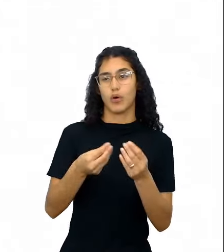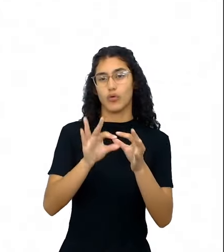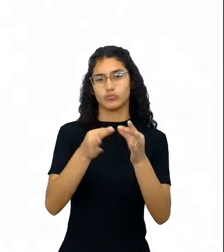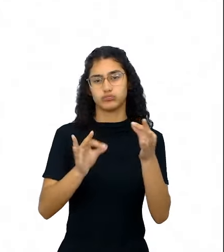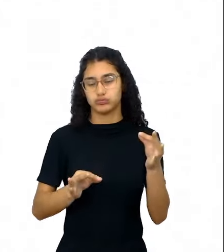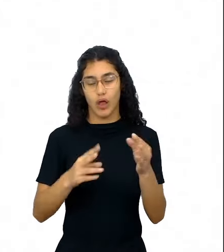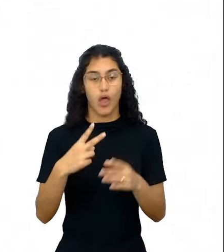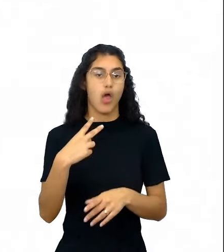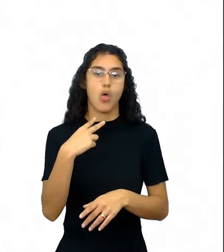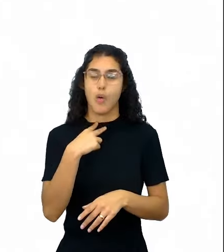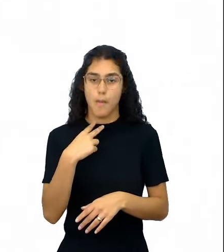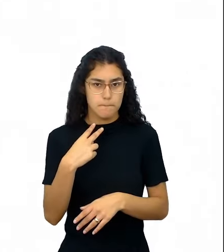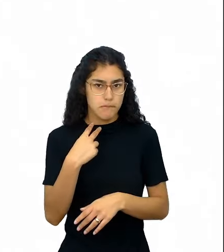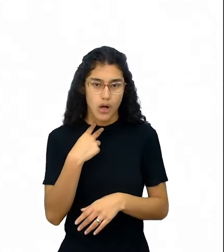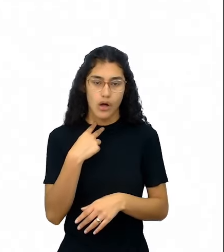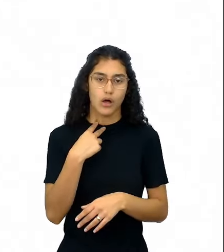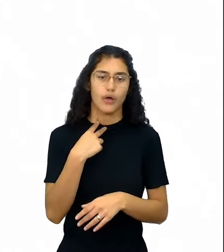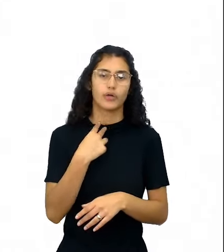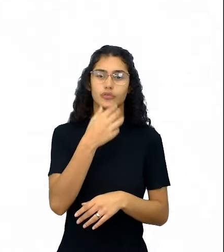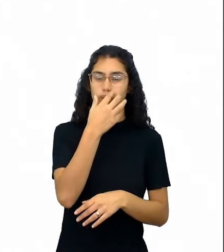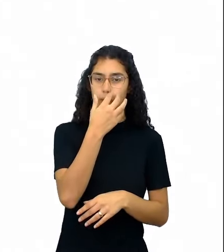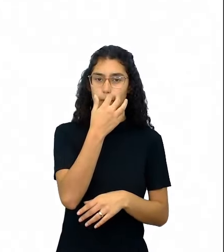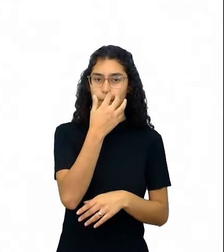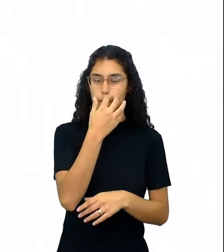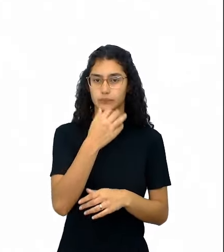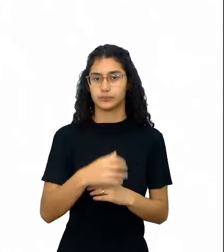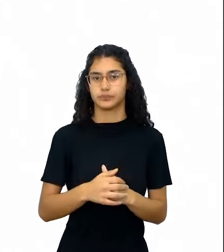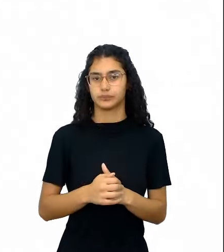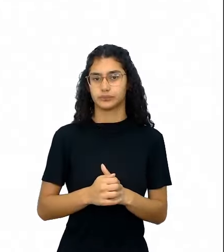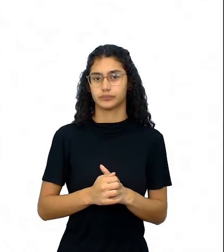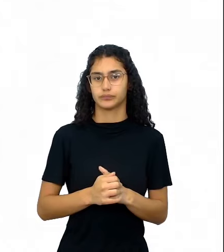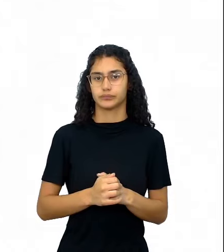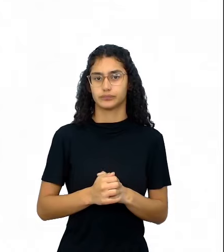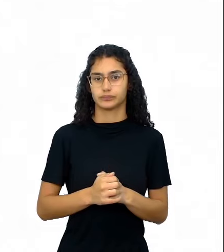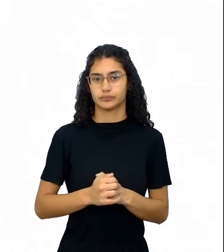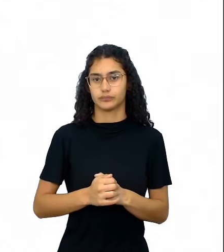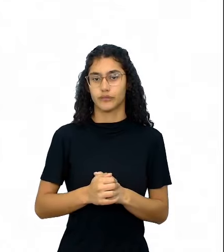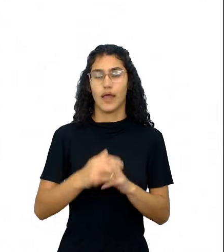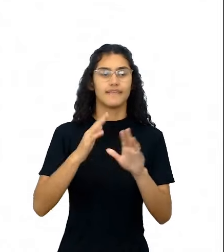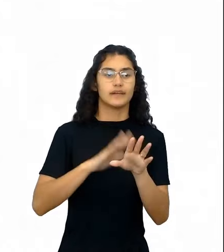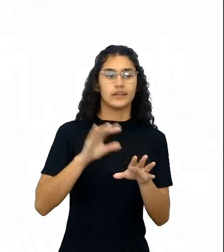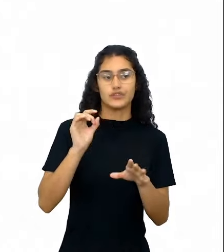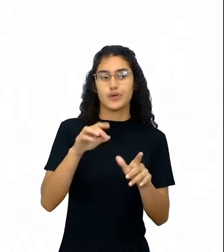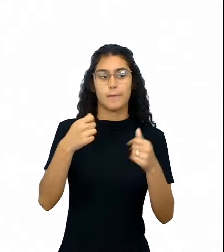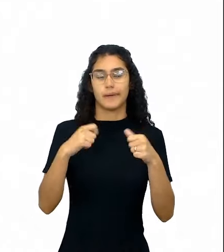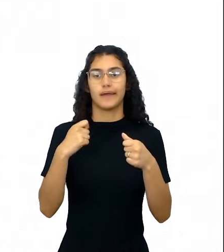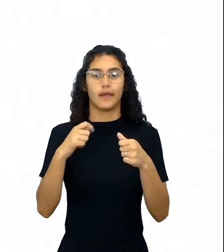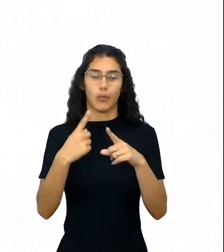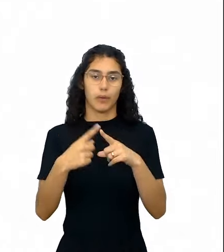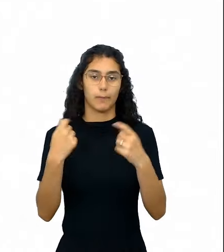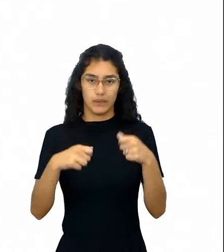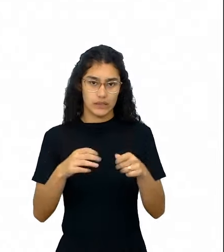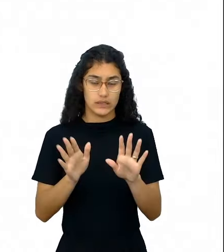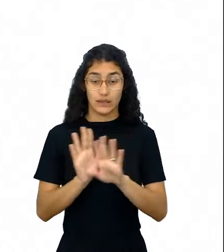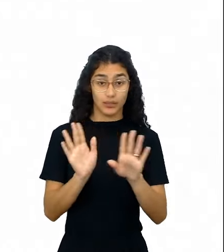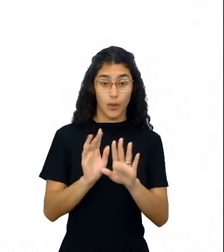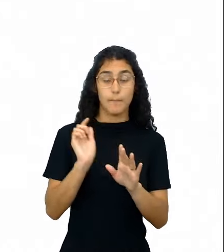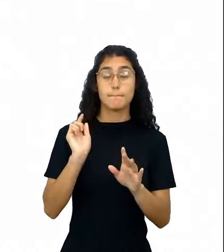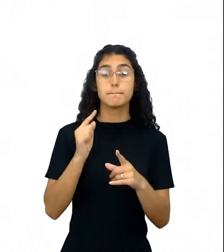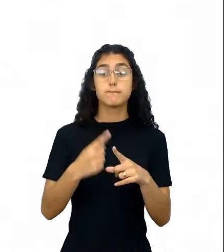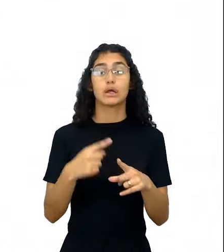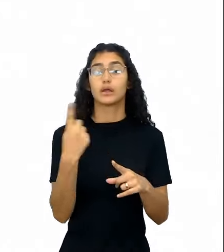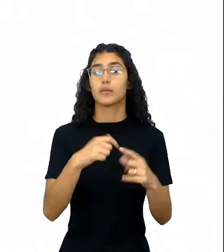ela não pode ser vista como uma tarefa para cumprir tabela apenas, né? É importante estar ligando por que nós